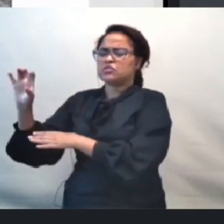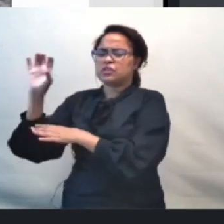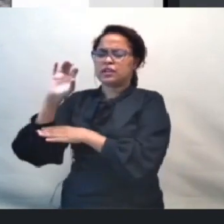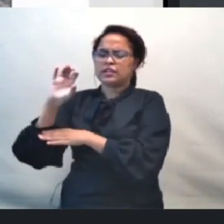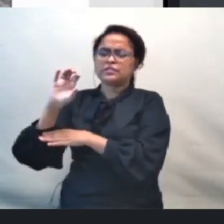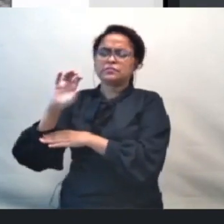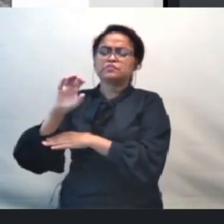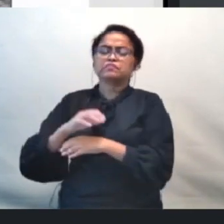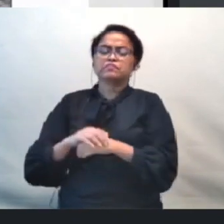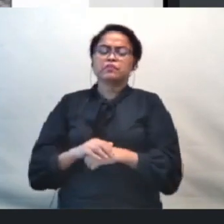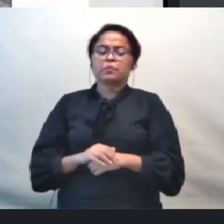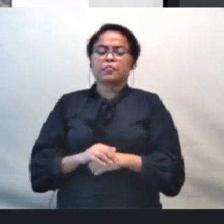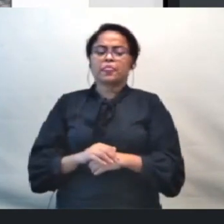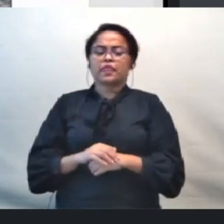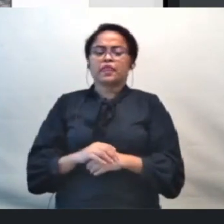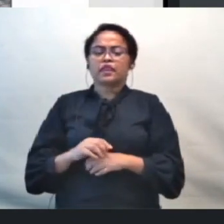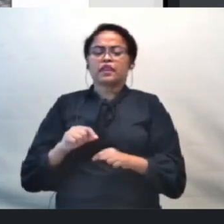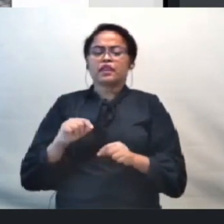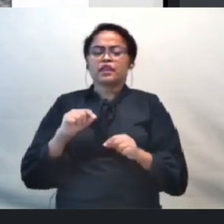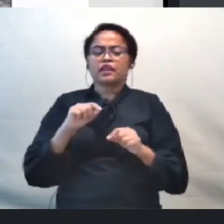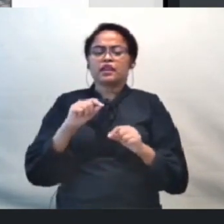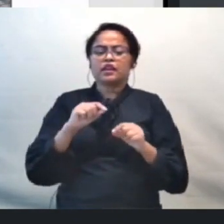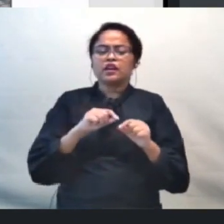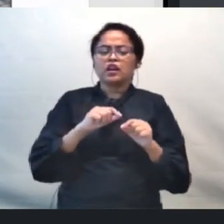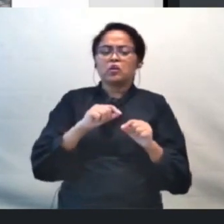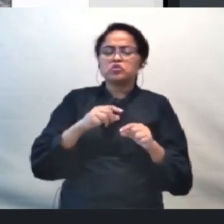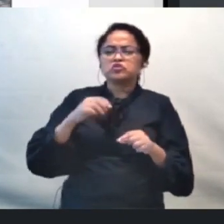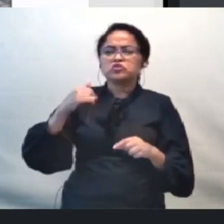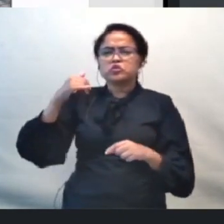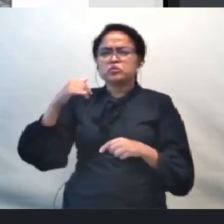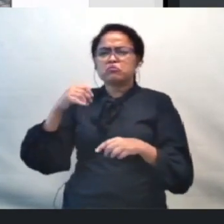informações sobre recapeamento, tapa buraco, limpeza de roupa de lobo.